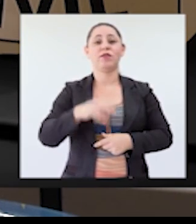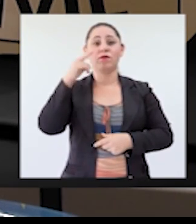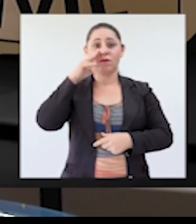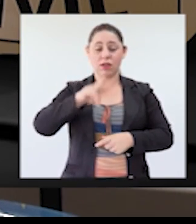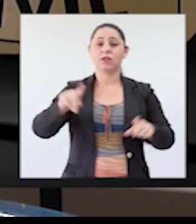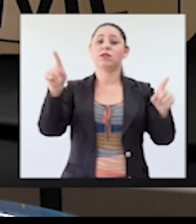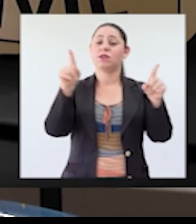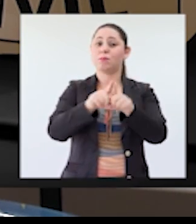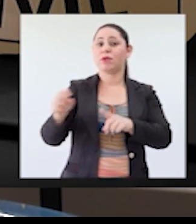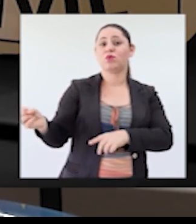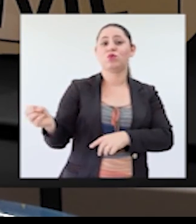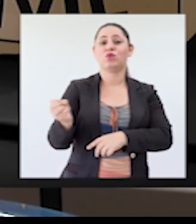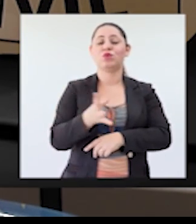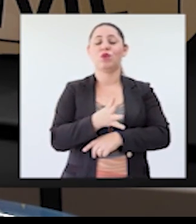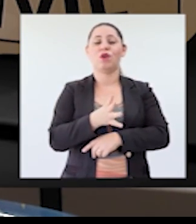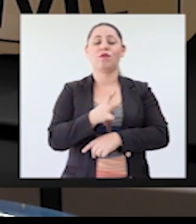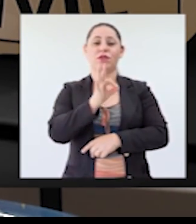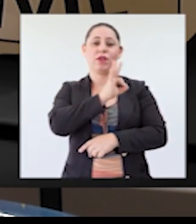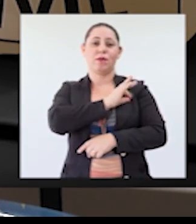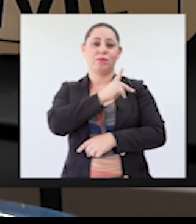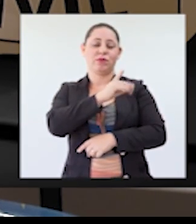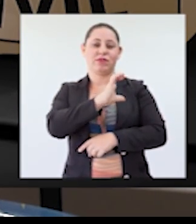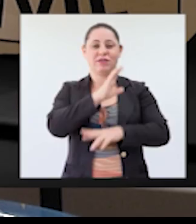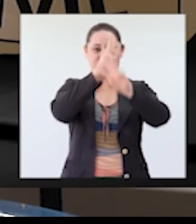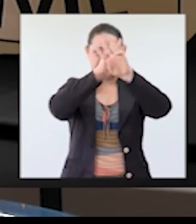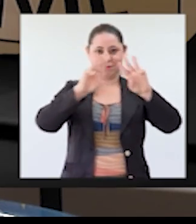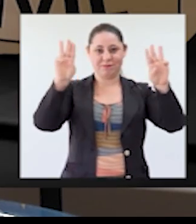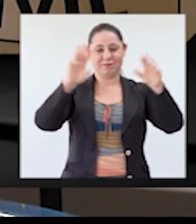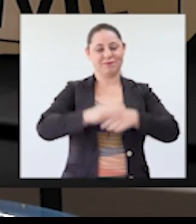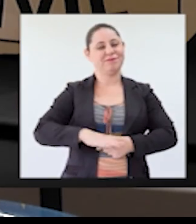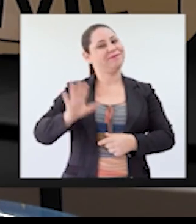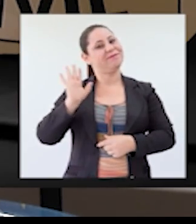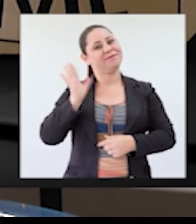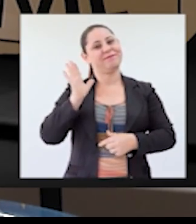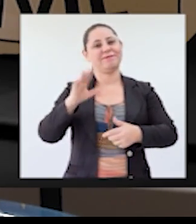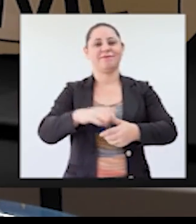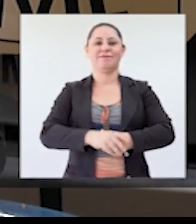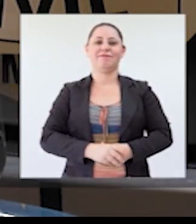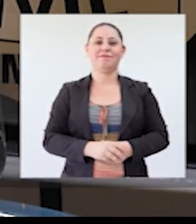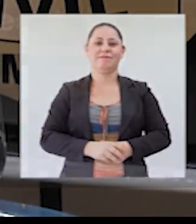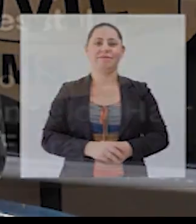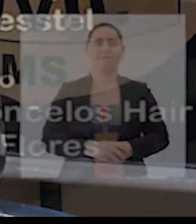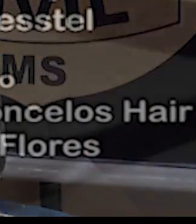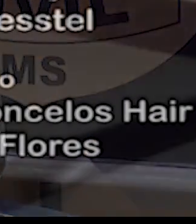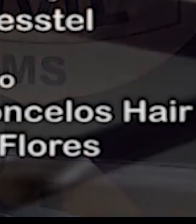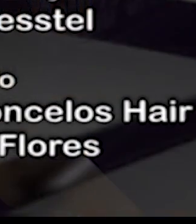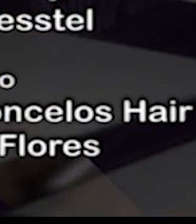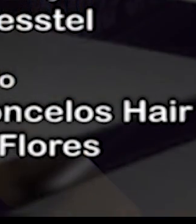sociais. Veja também as novidades da Polícia Civil em nosso site. Até a próxima!